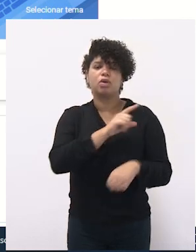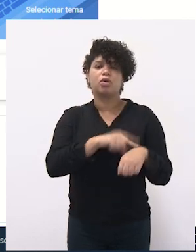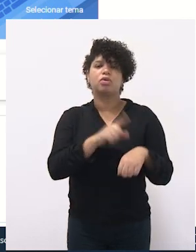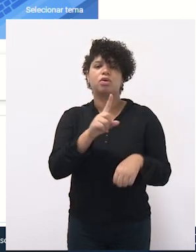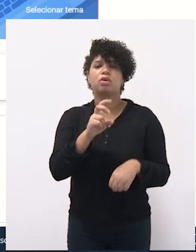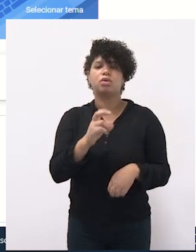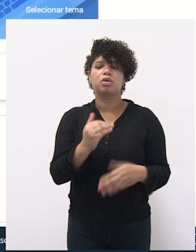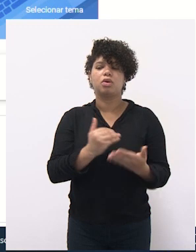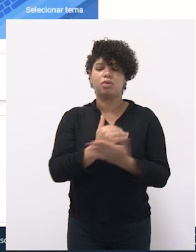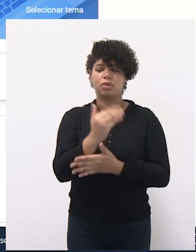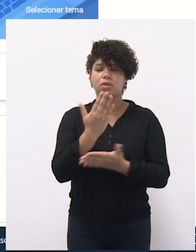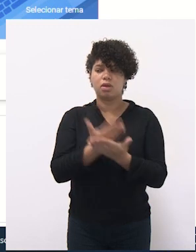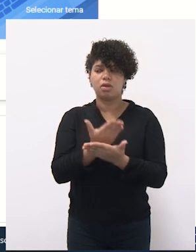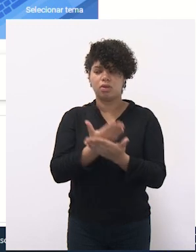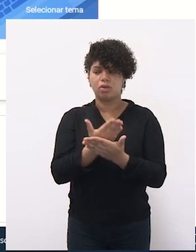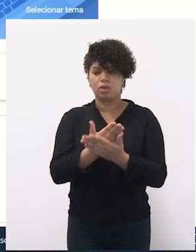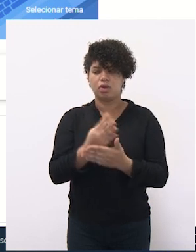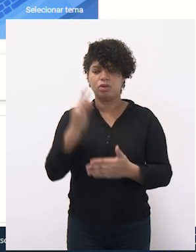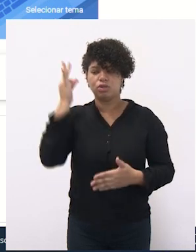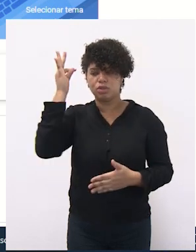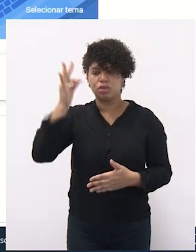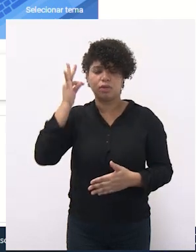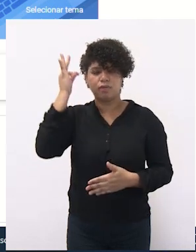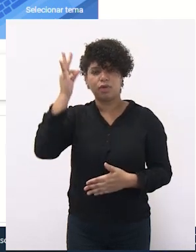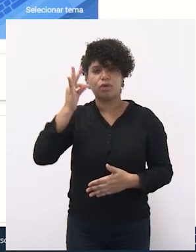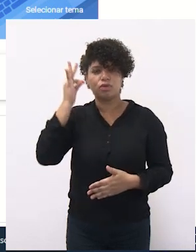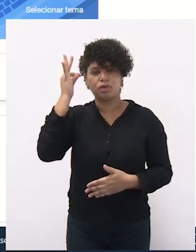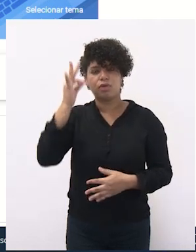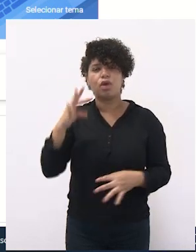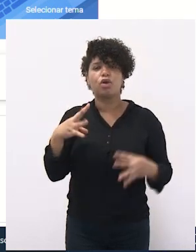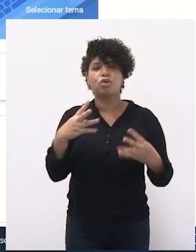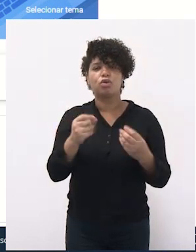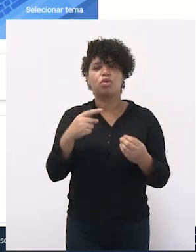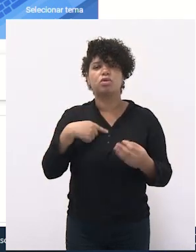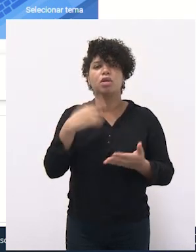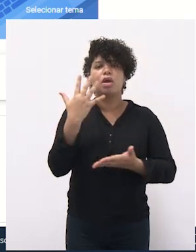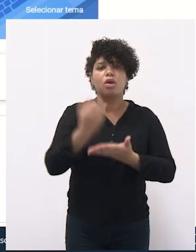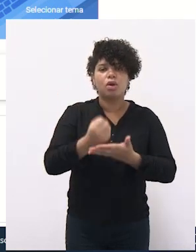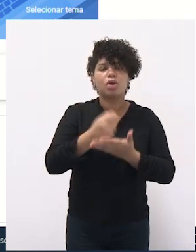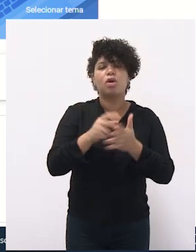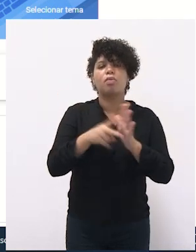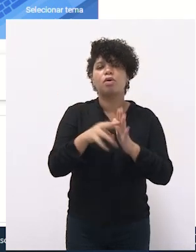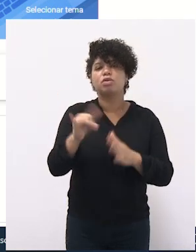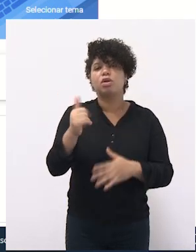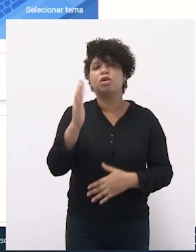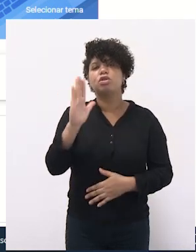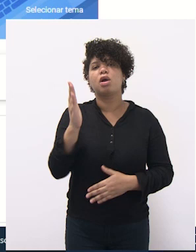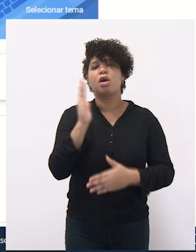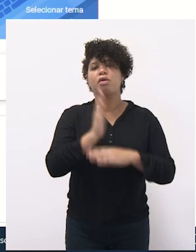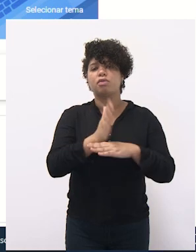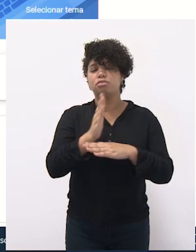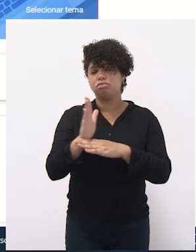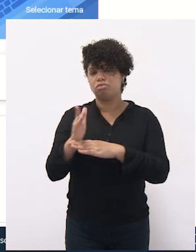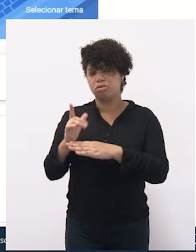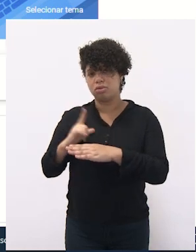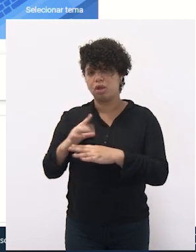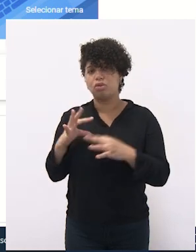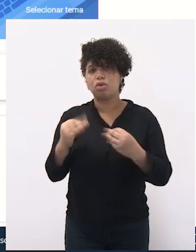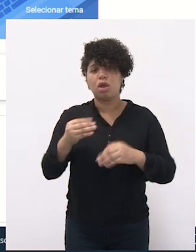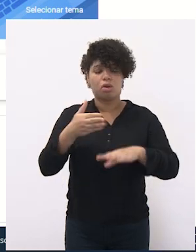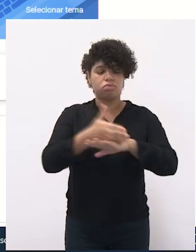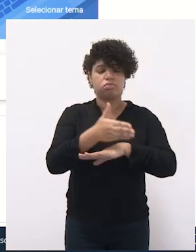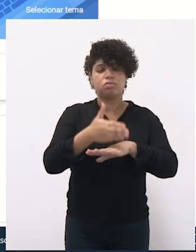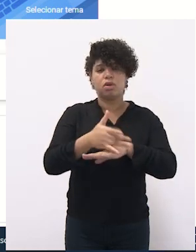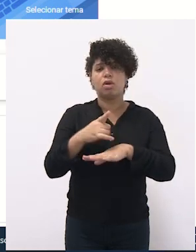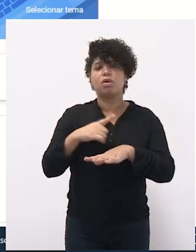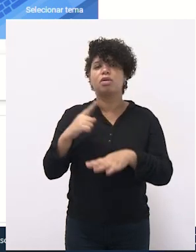a nossa aula de filosofia, automaticamente o aluno está logado no celular, ele já é notificado, né? Então tudo que acontece aqui gera